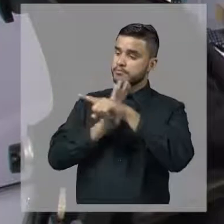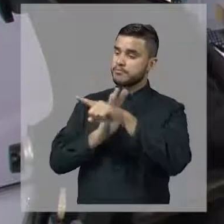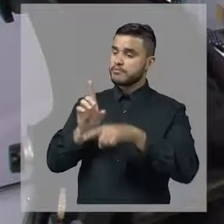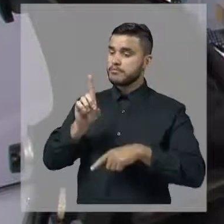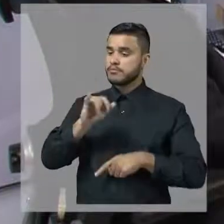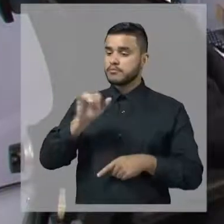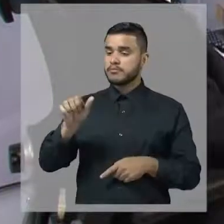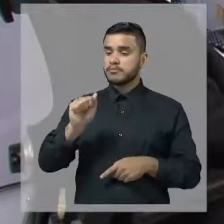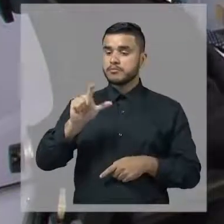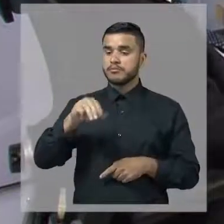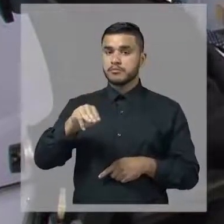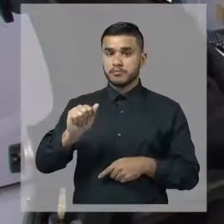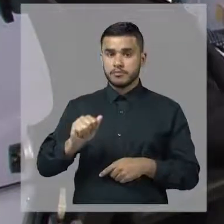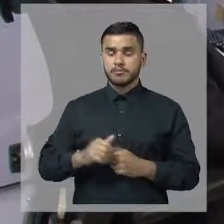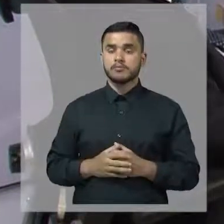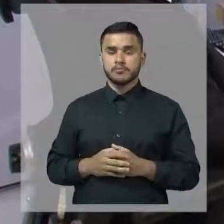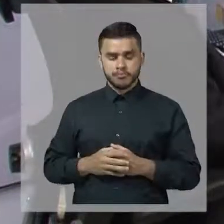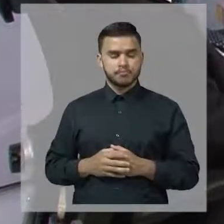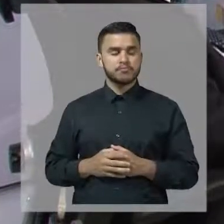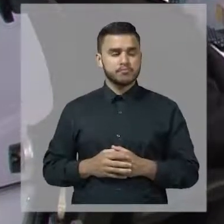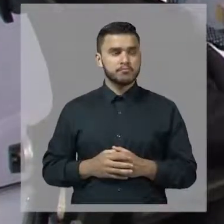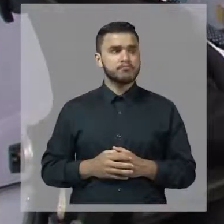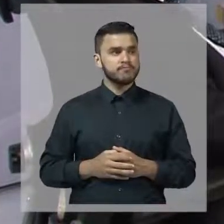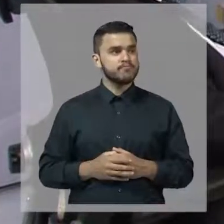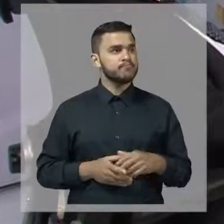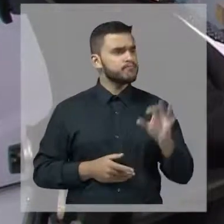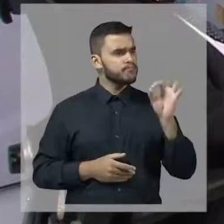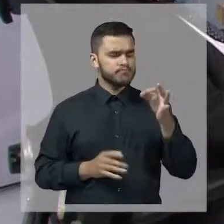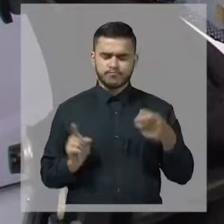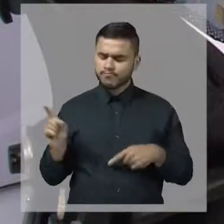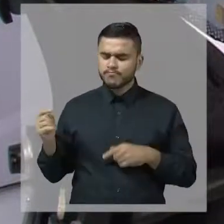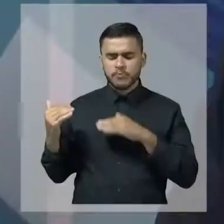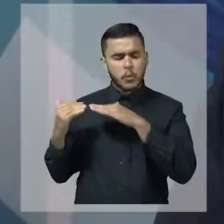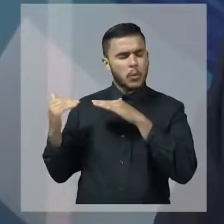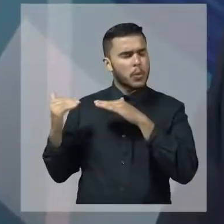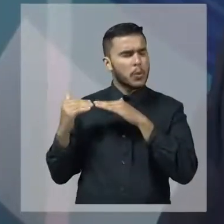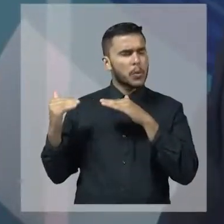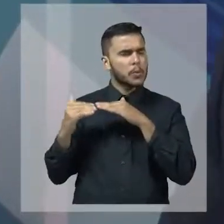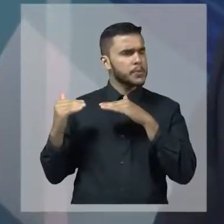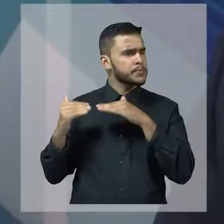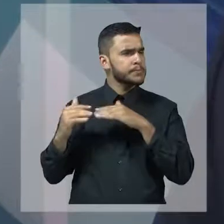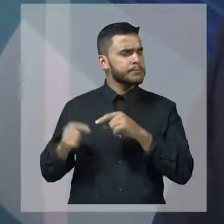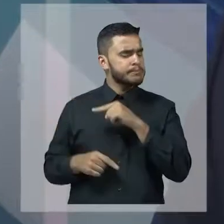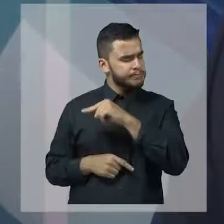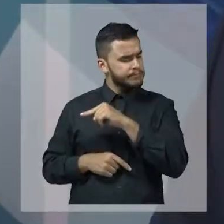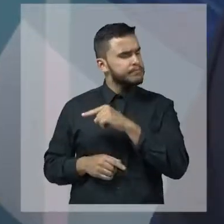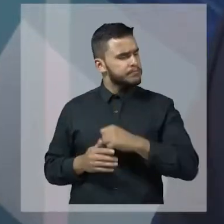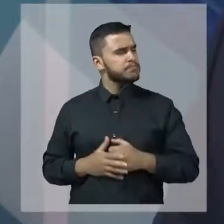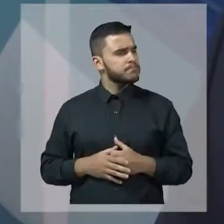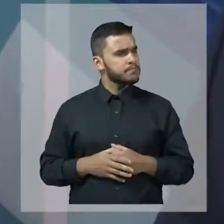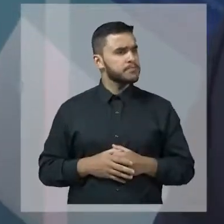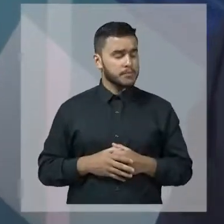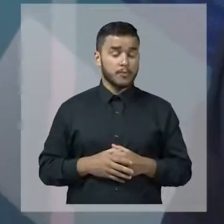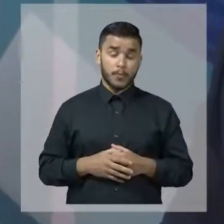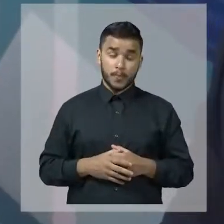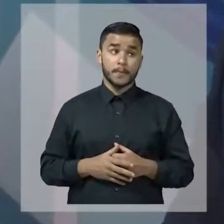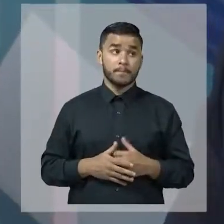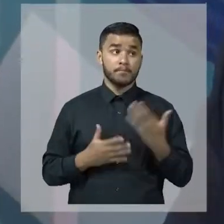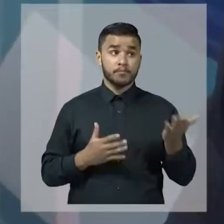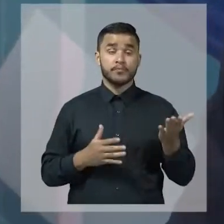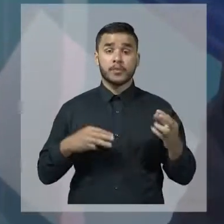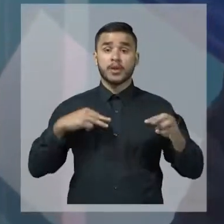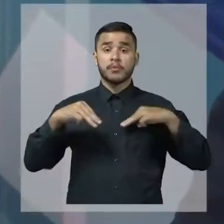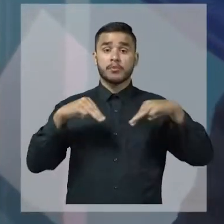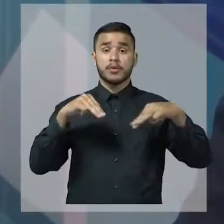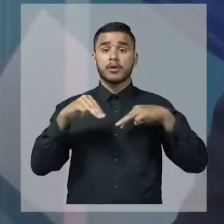percepção? Eu subscrevo essa opinião do professor Valmir Pontes, com outros pormenores. O ministro Herman Benjamin,